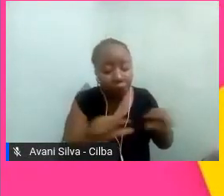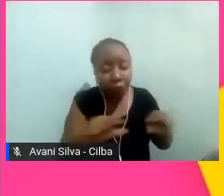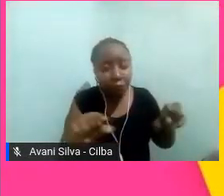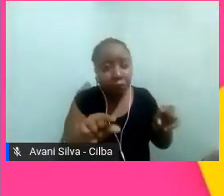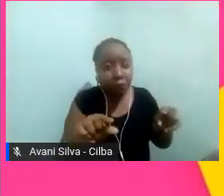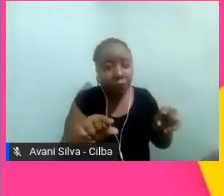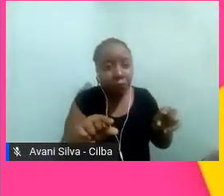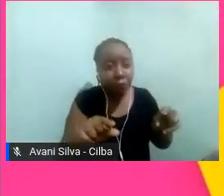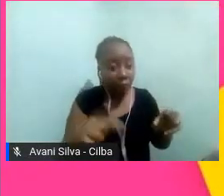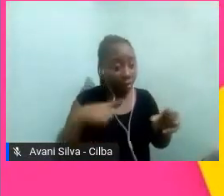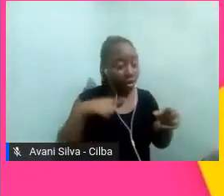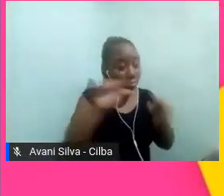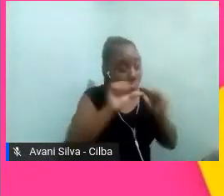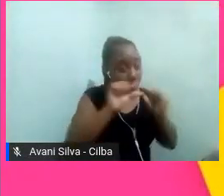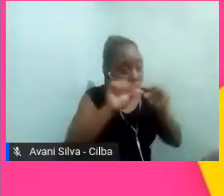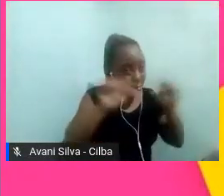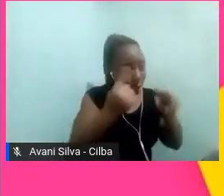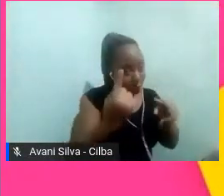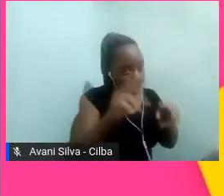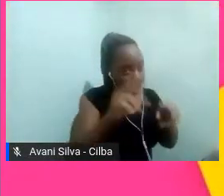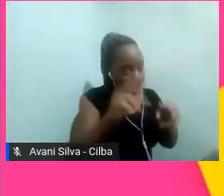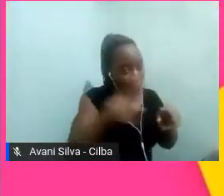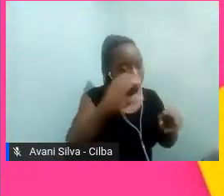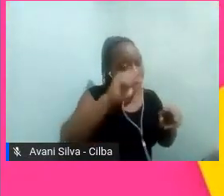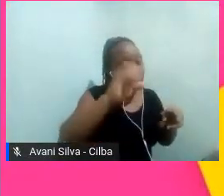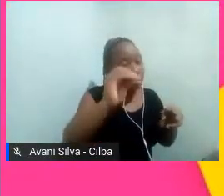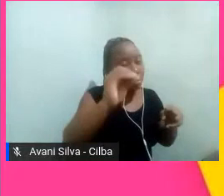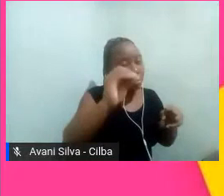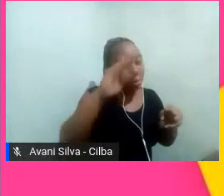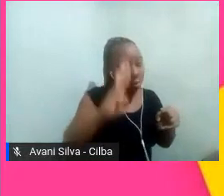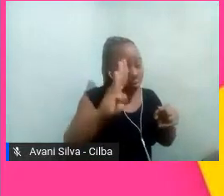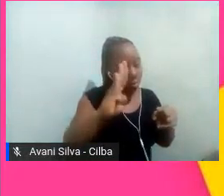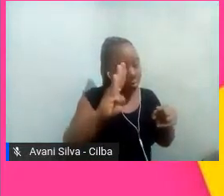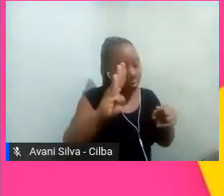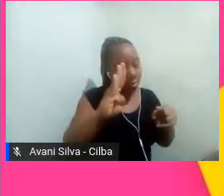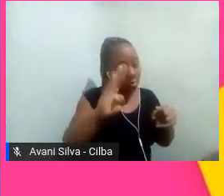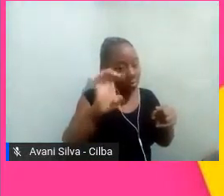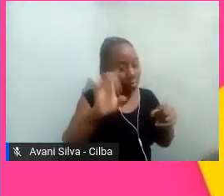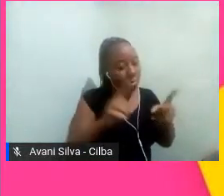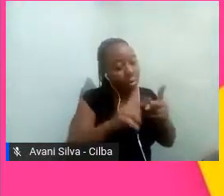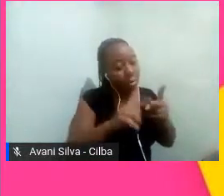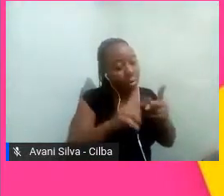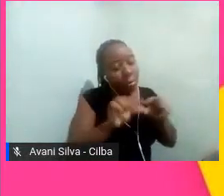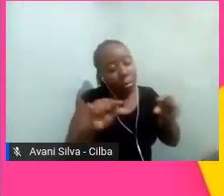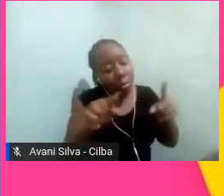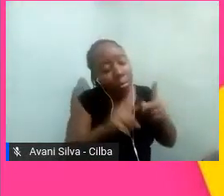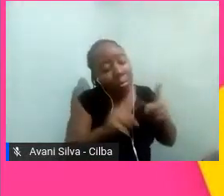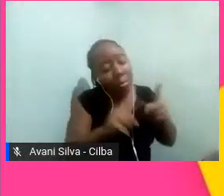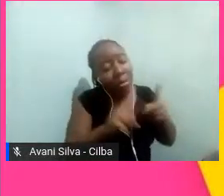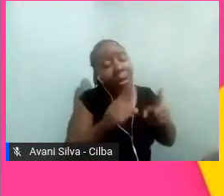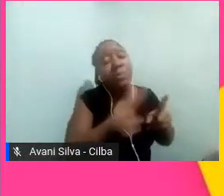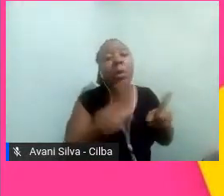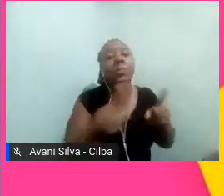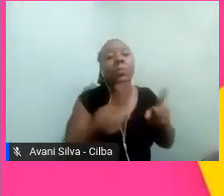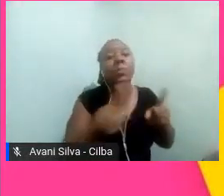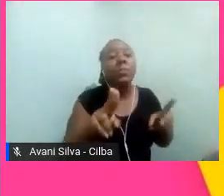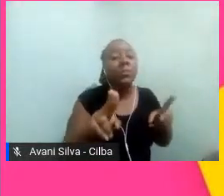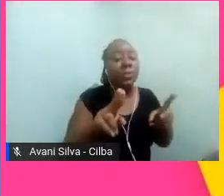linha que chamava sobe. Agora, eu vou ter mais uma linha que eu vou chamar de